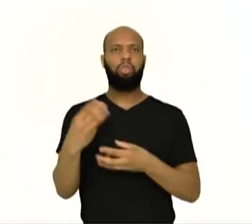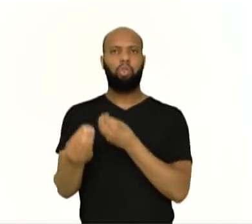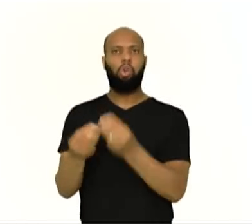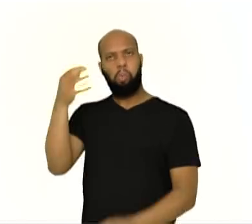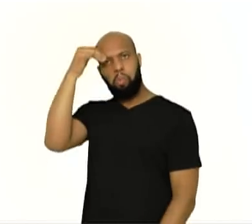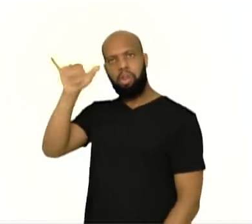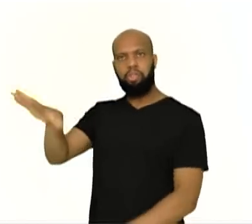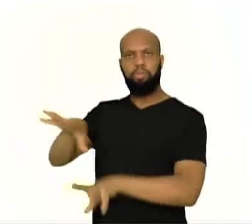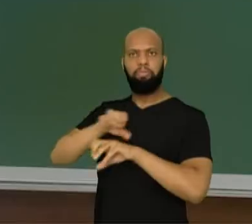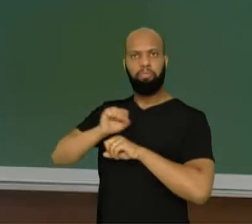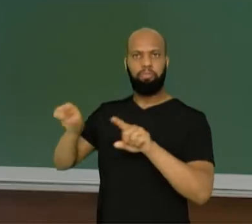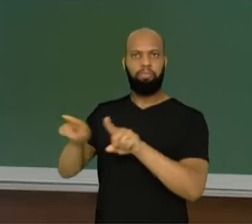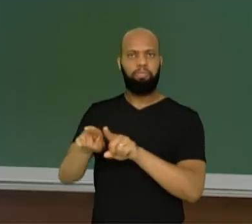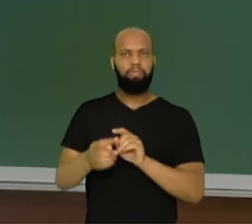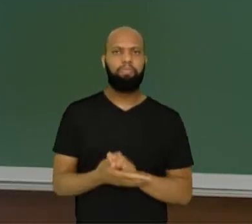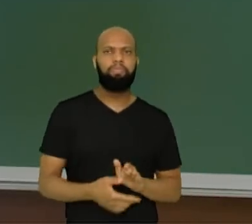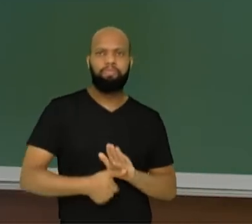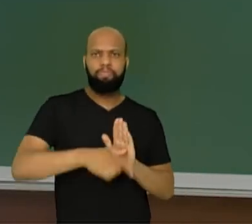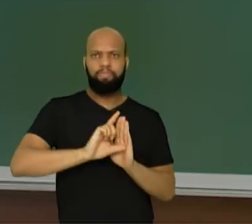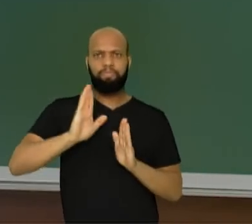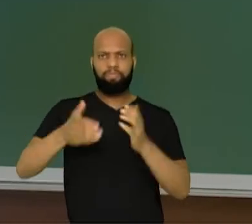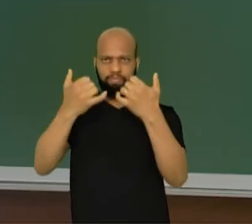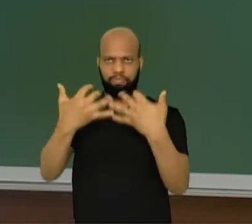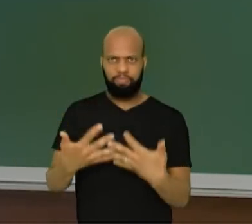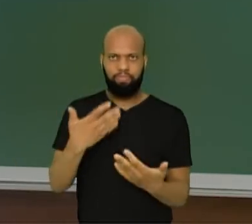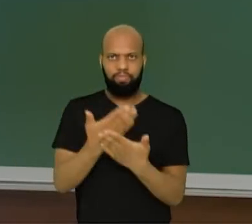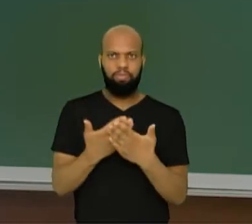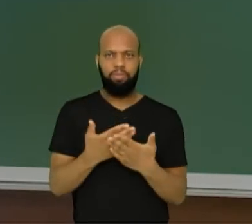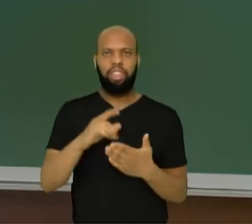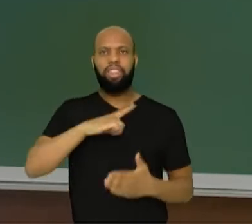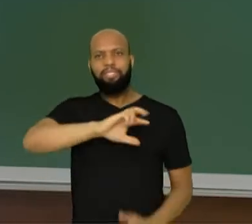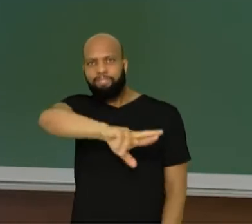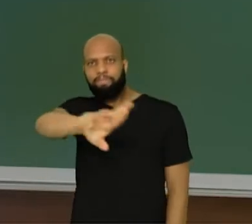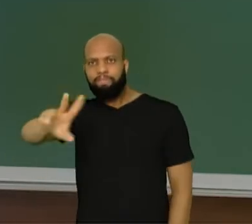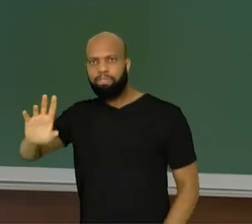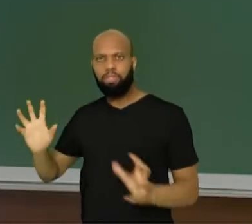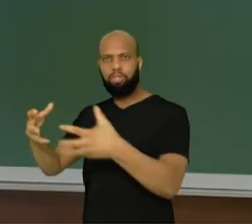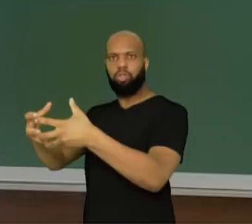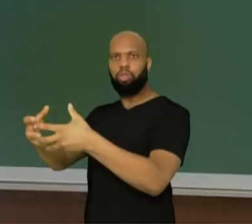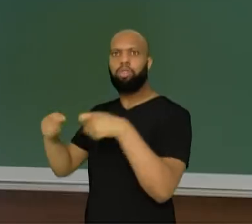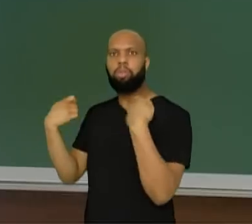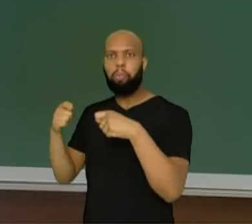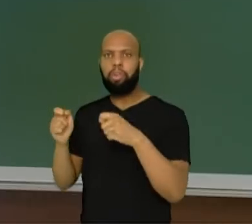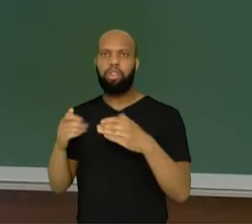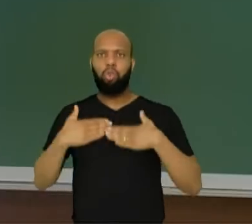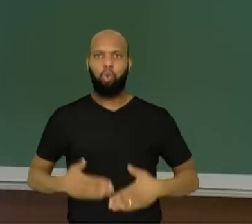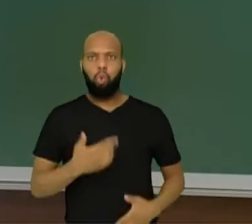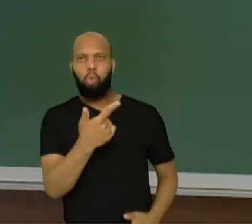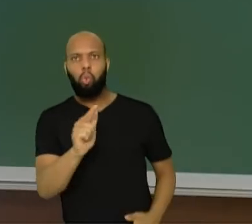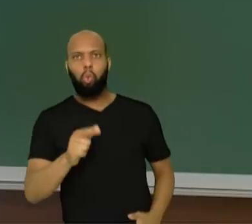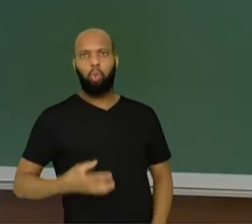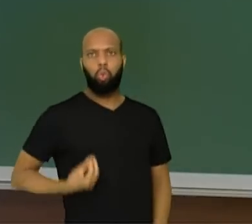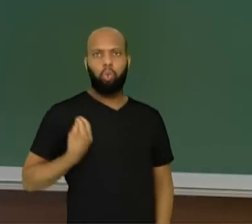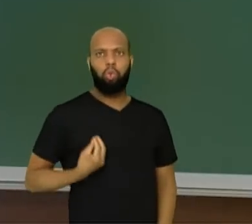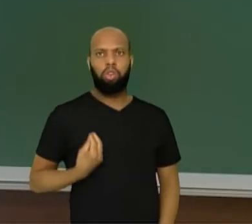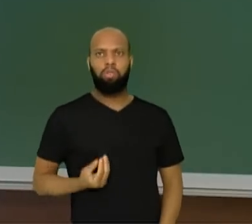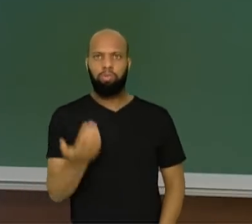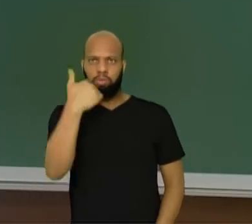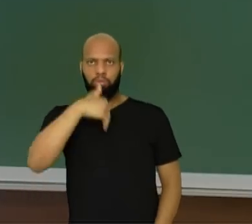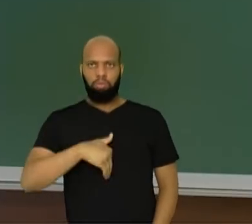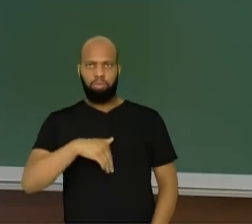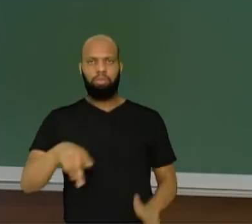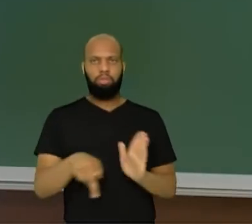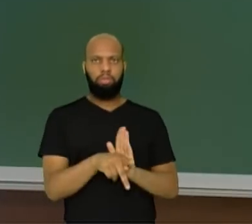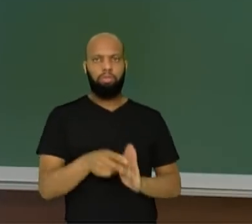Lembra que nós conversamos que muitos nematóides são parasitas? Se eles são parasitas de seres humanos,